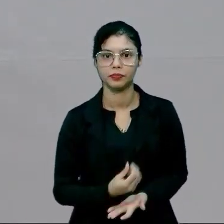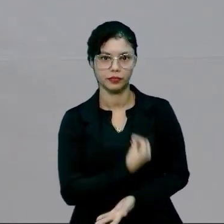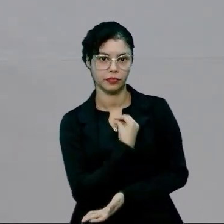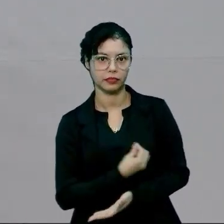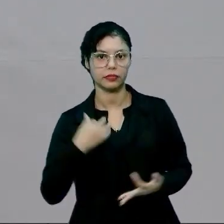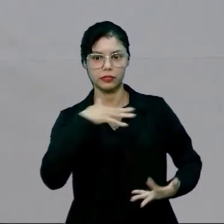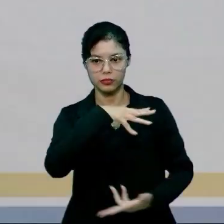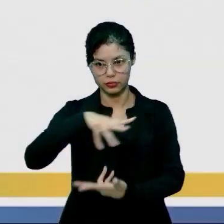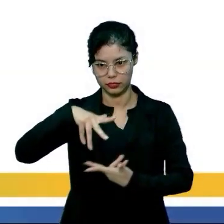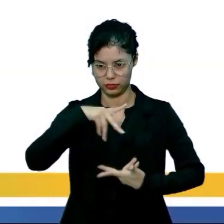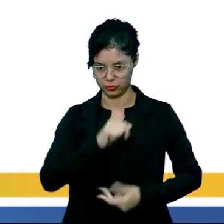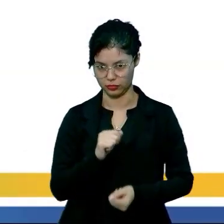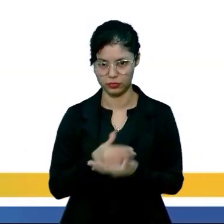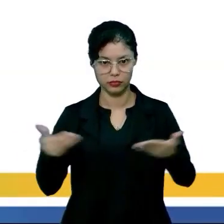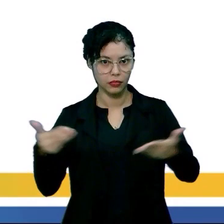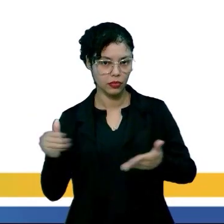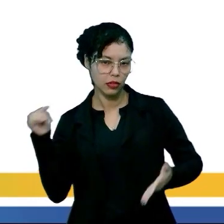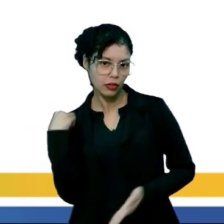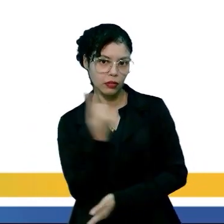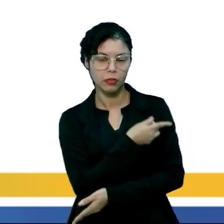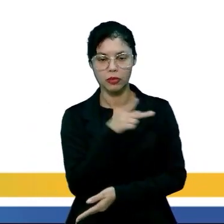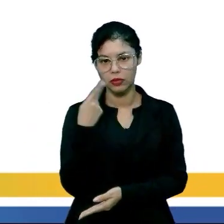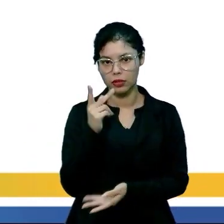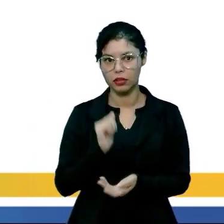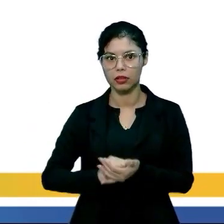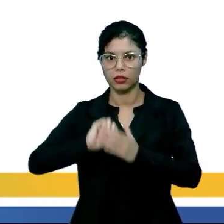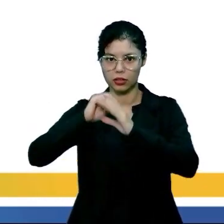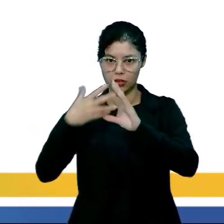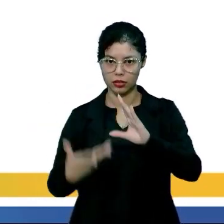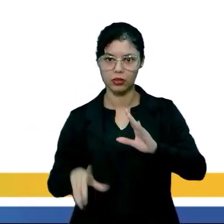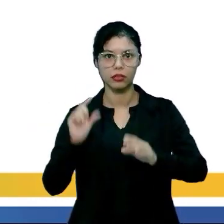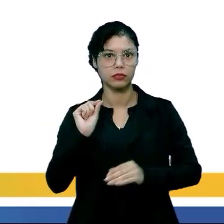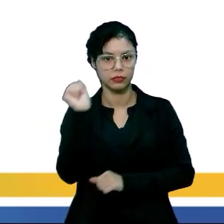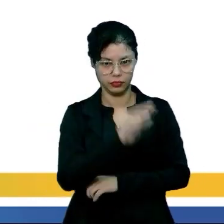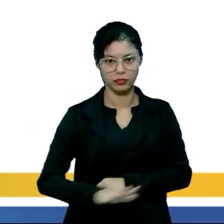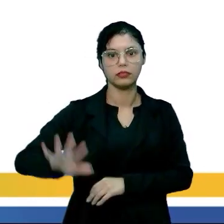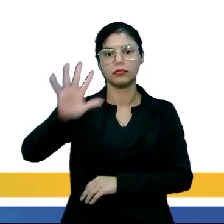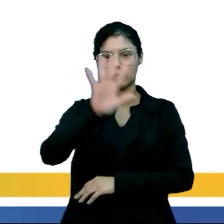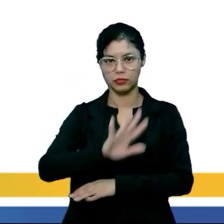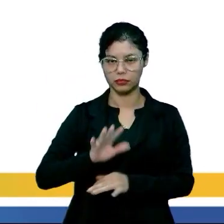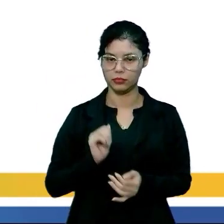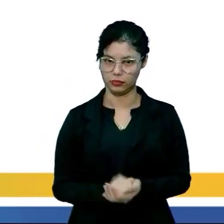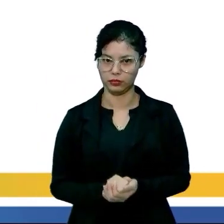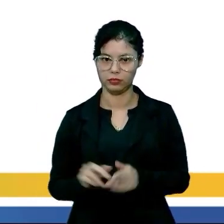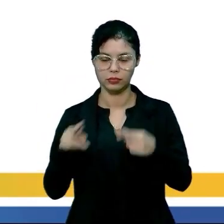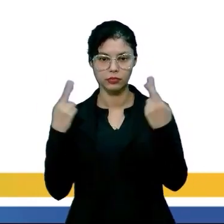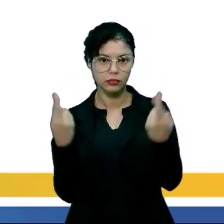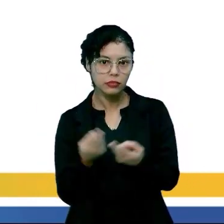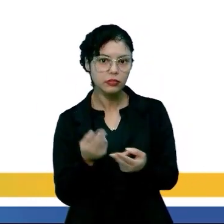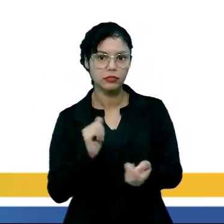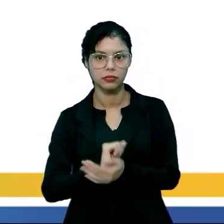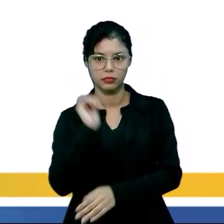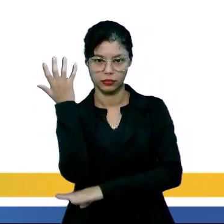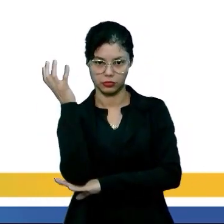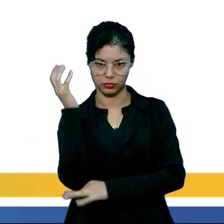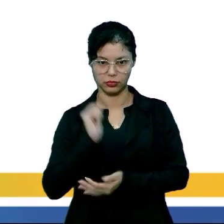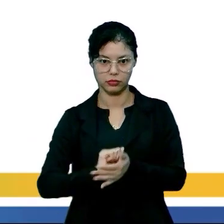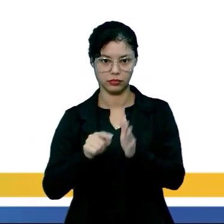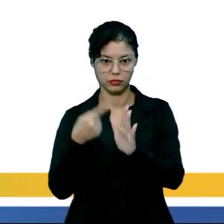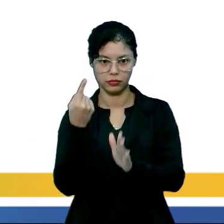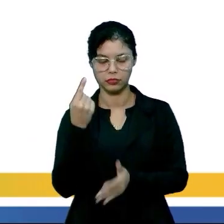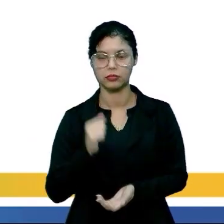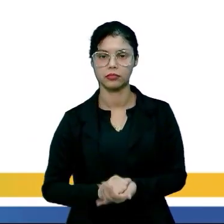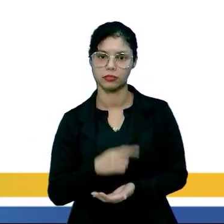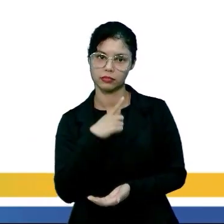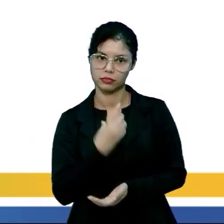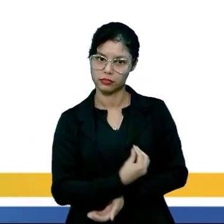planeta da Terra. E hoje a gente vai falar sobre as características gerais desse reino, das plantas. Primeiro,